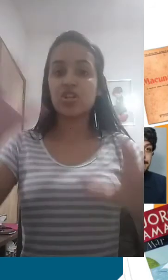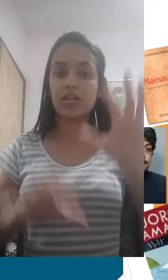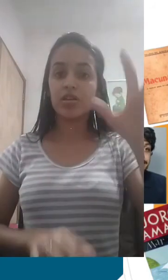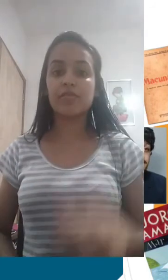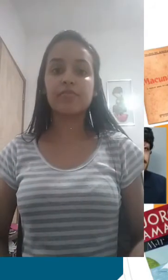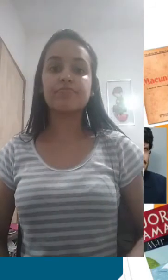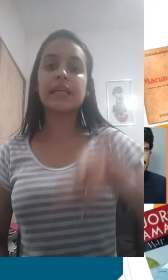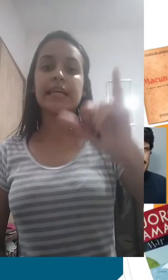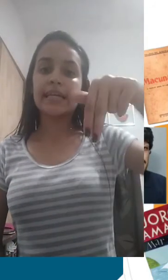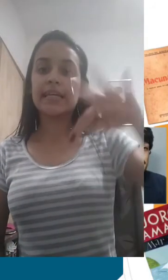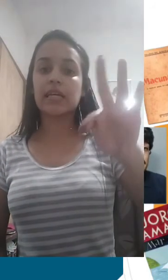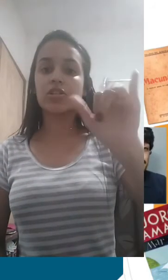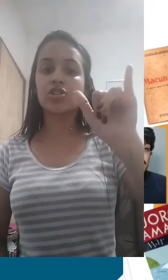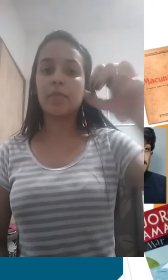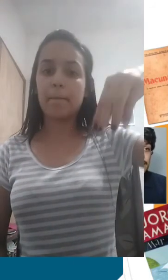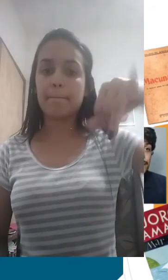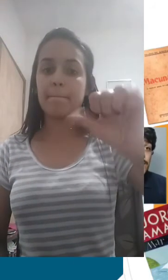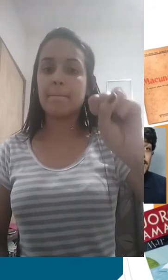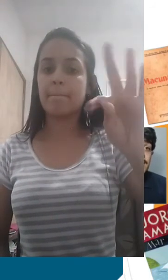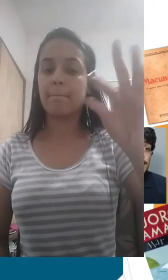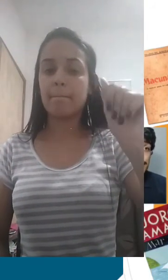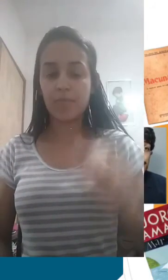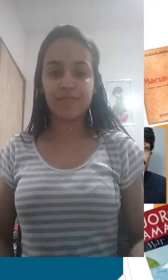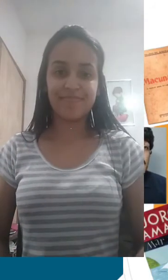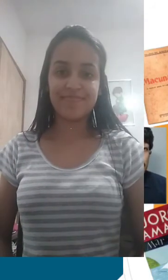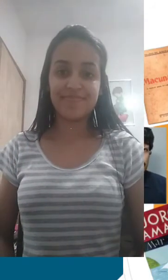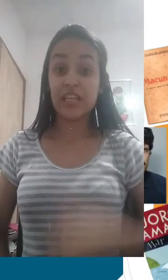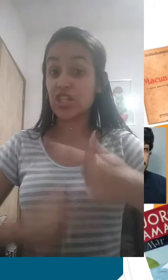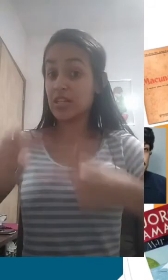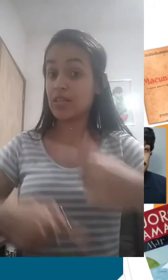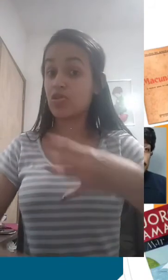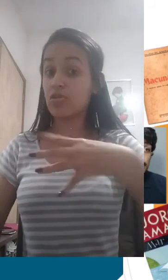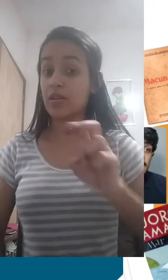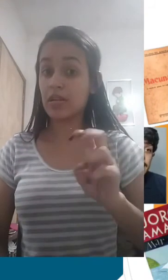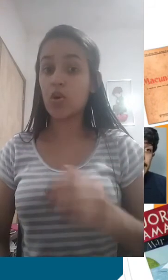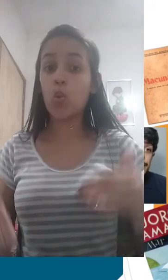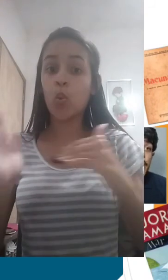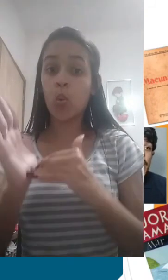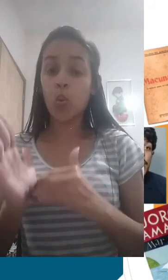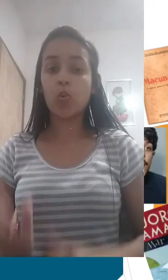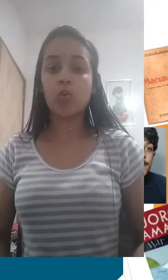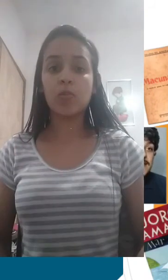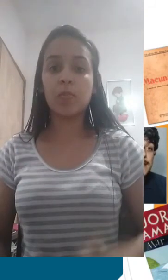também chamada de geração de 45, a última fase do modernismo começa em